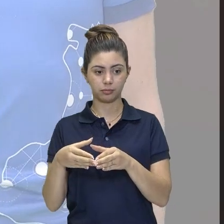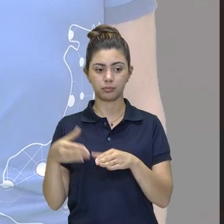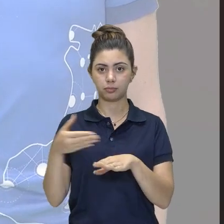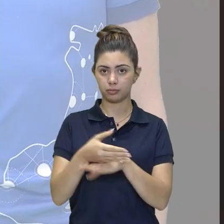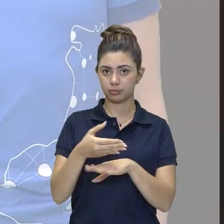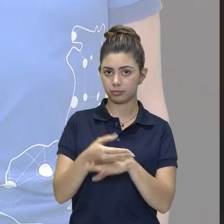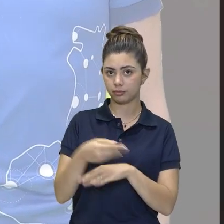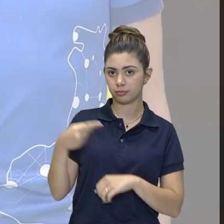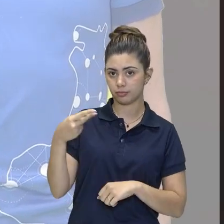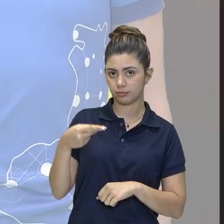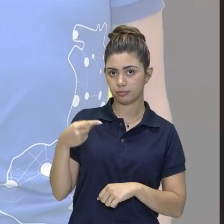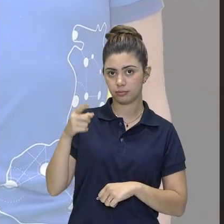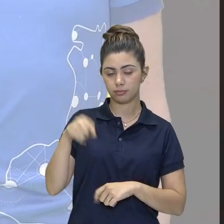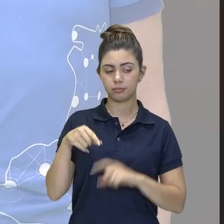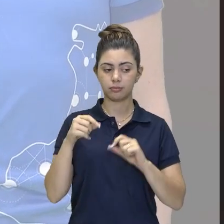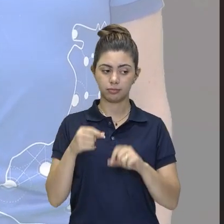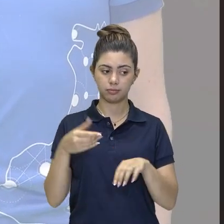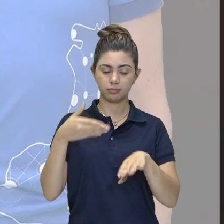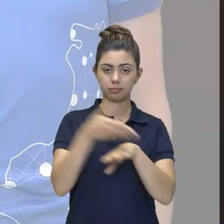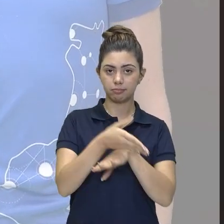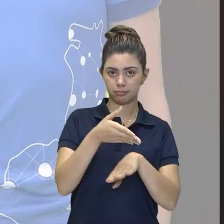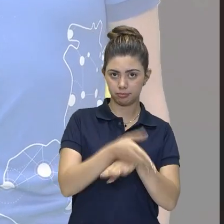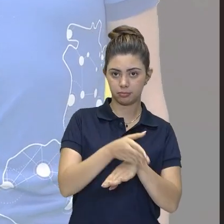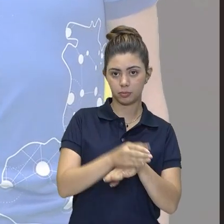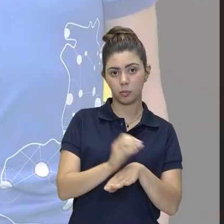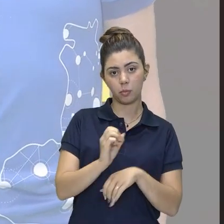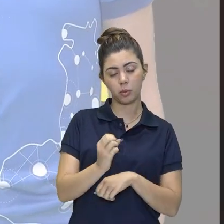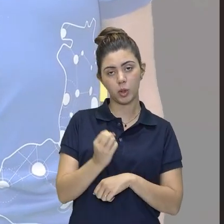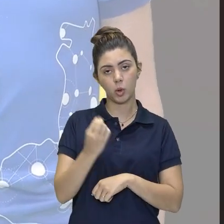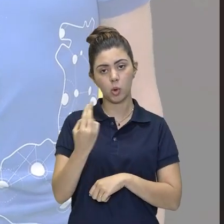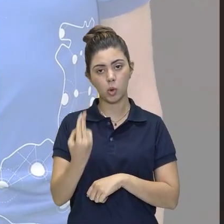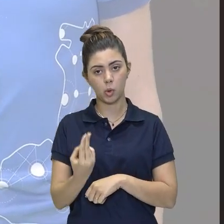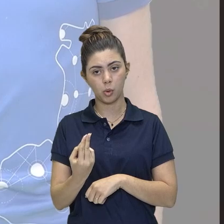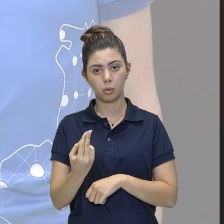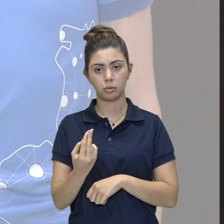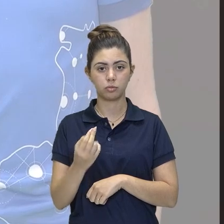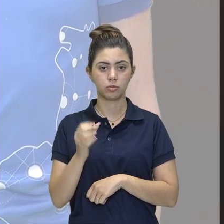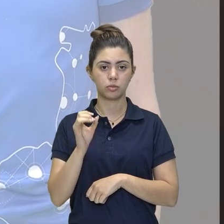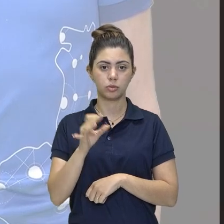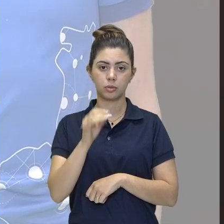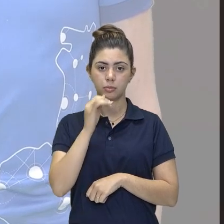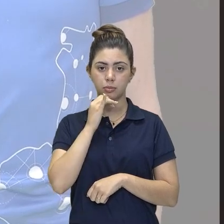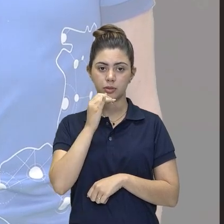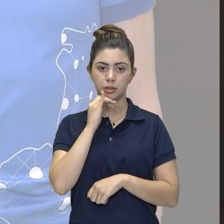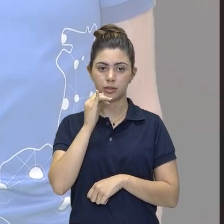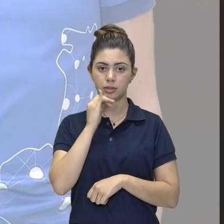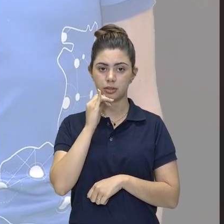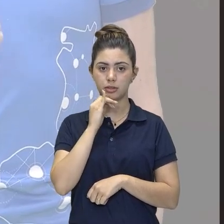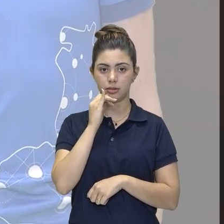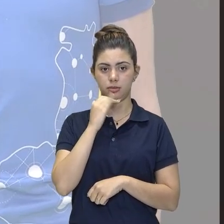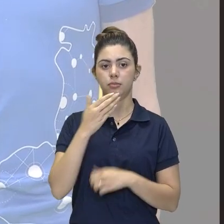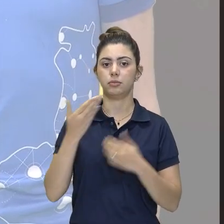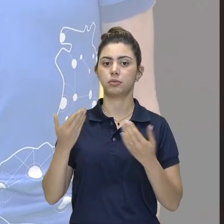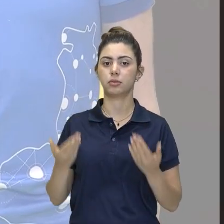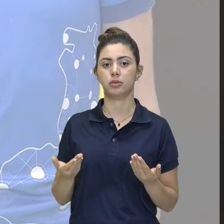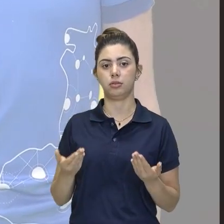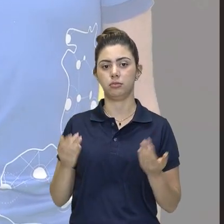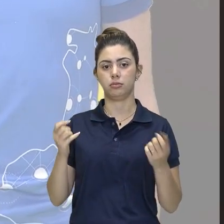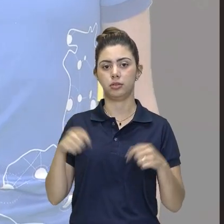que é a presença. Ou meramente receptivos, como, por exemplo, também